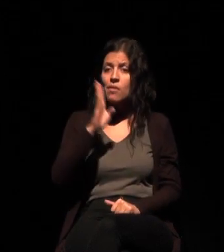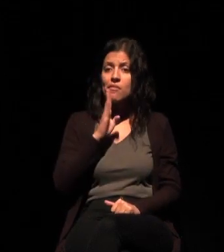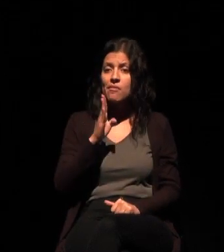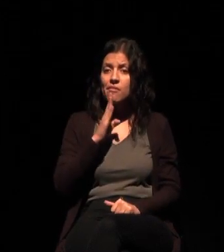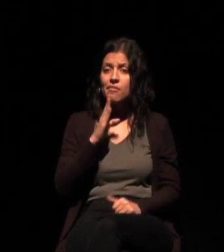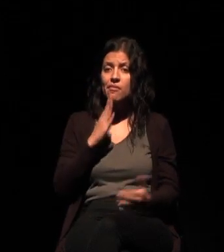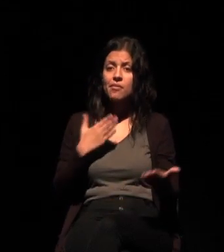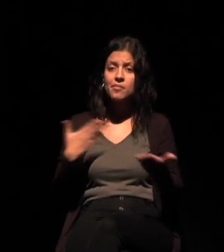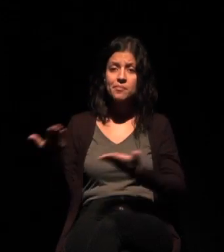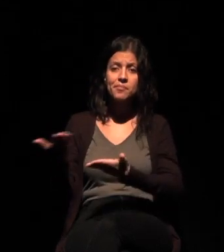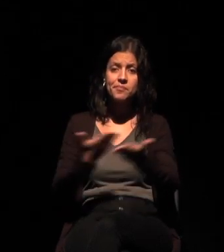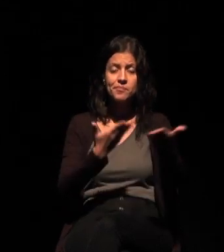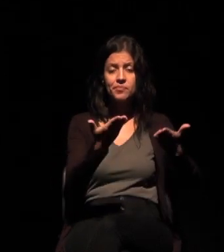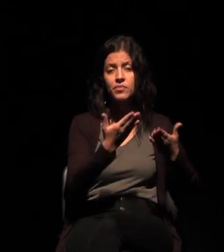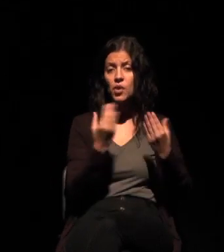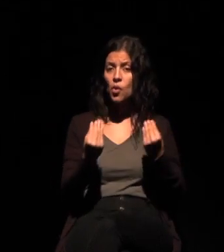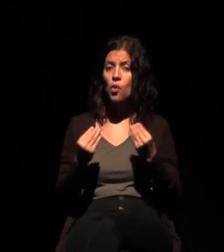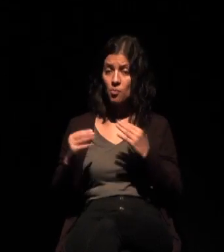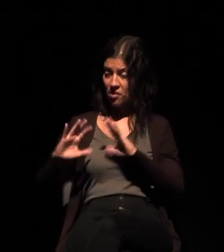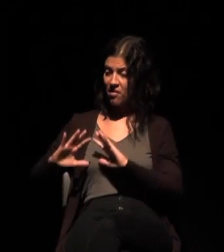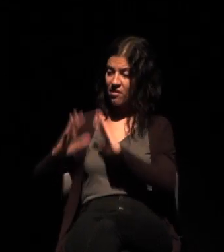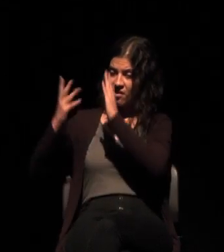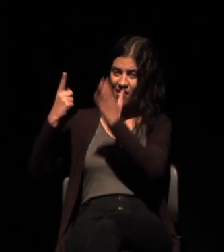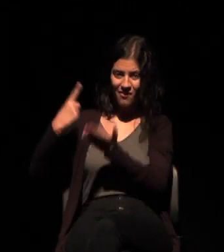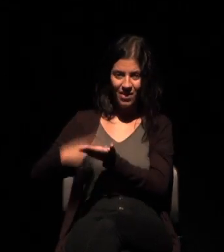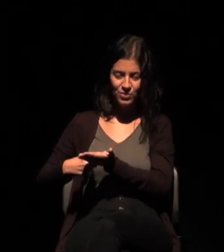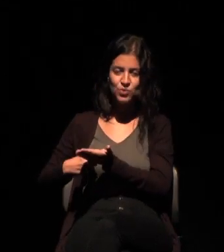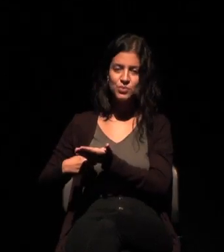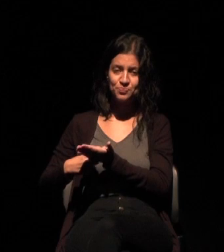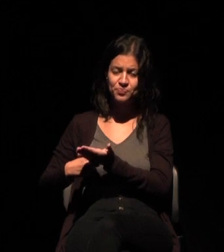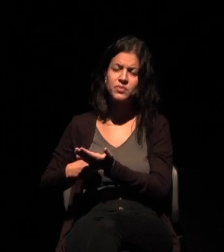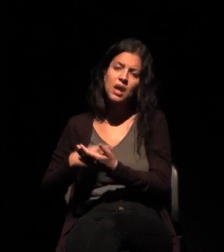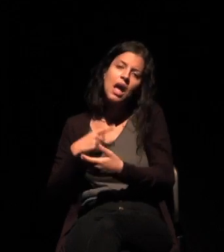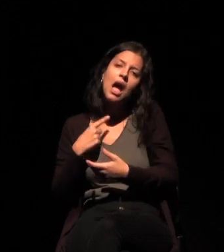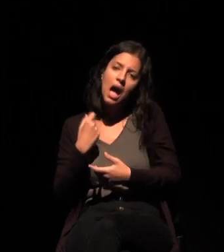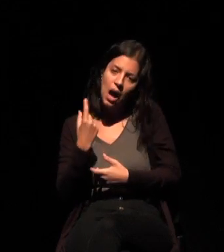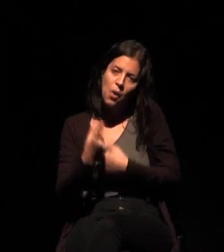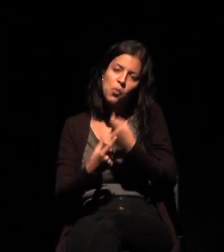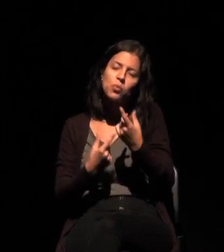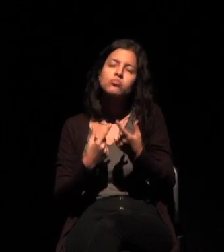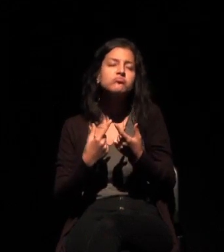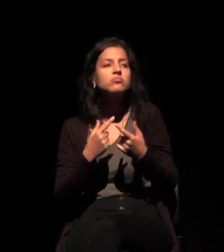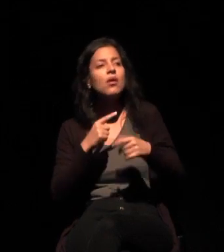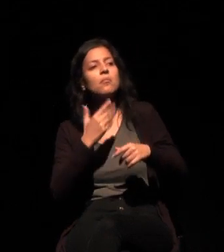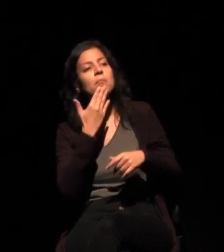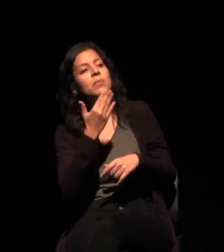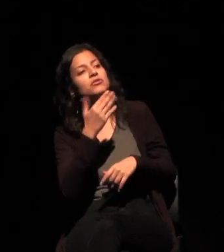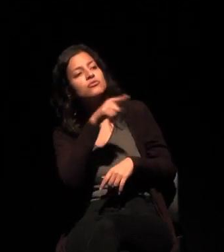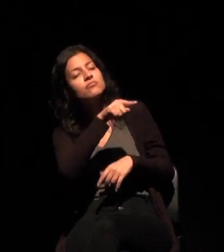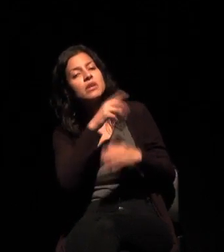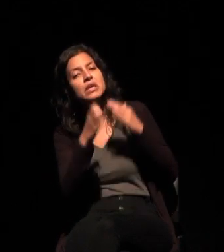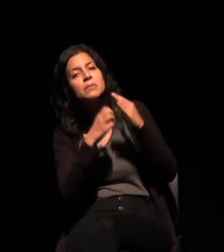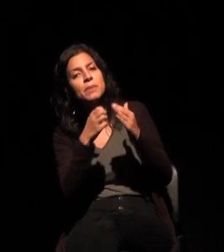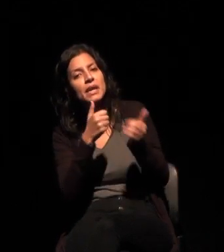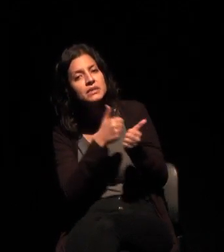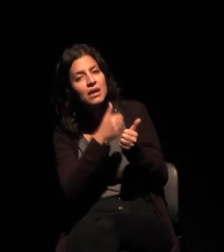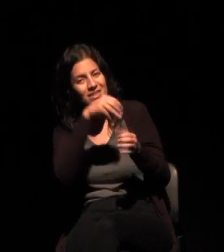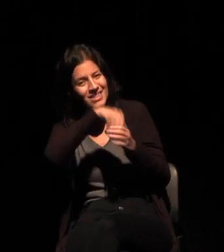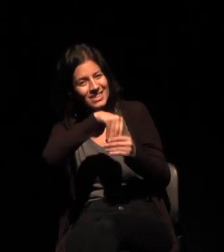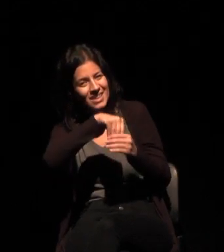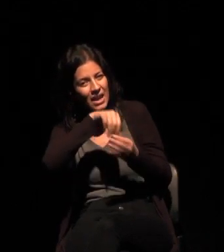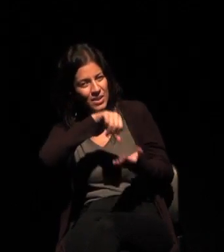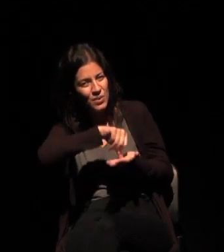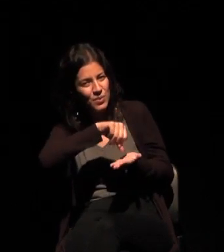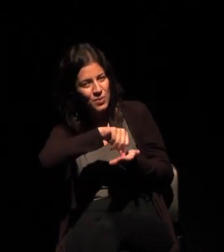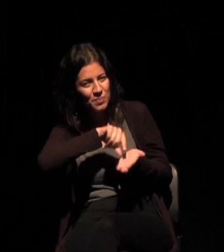fazemos isso através da criação de eventos para buscar os quais muitas vezes recorremos às próprias empresas que estão no páreo importante eu quiser fazer um